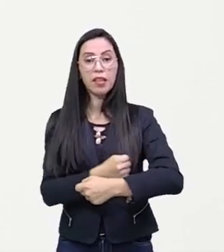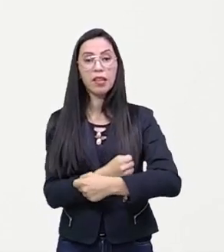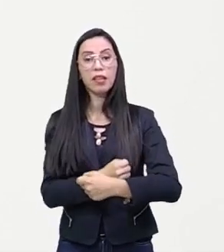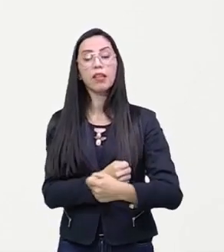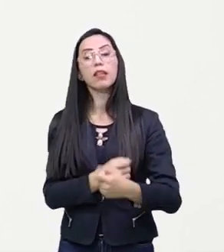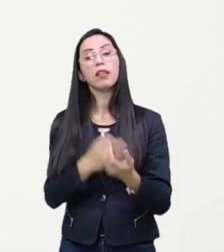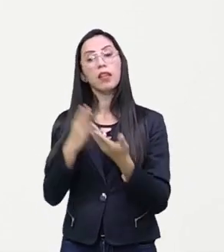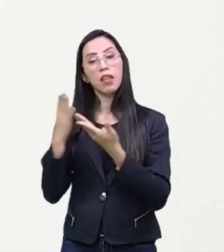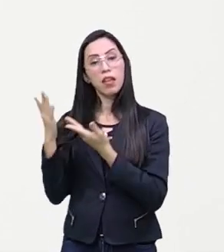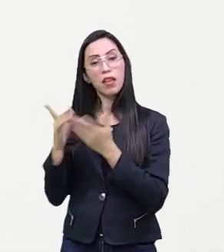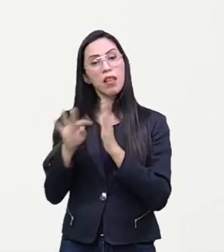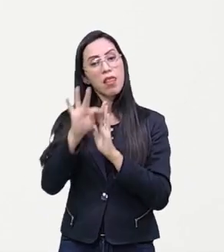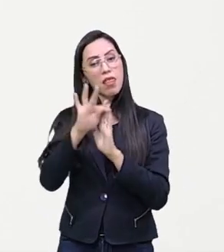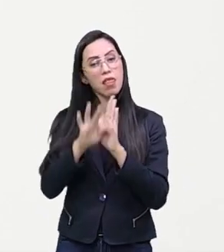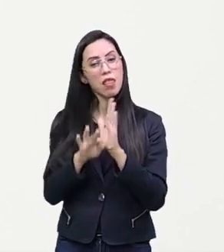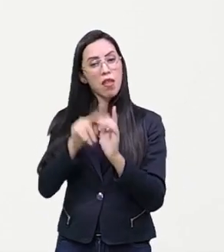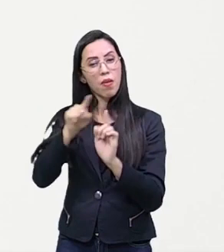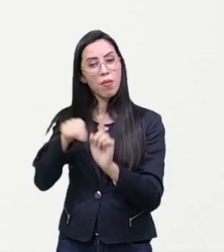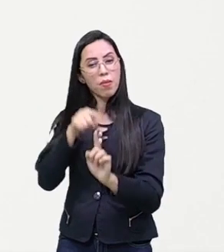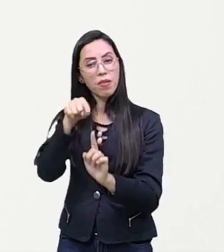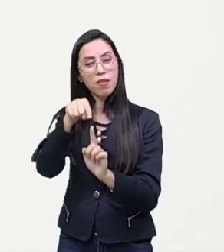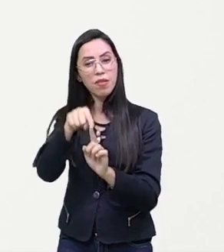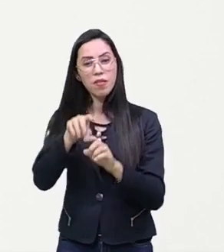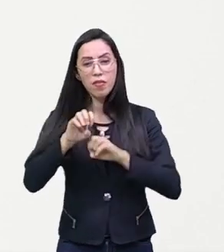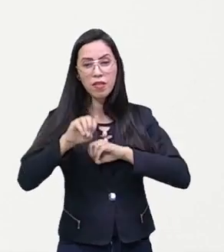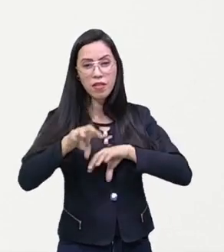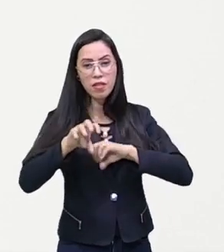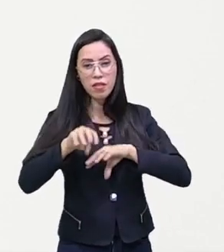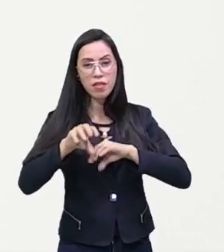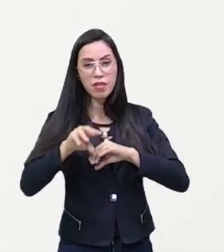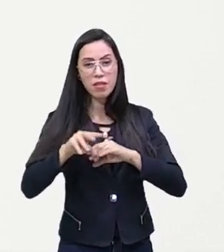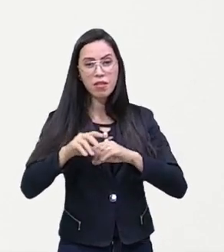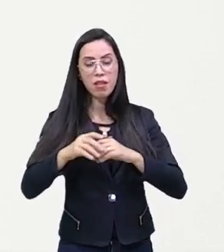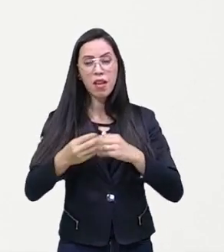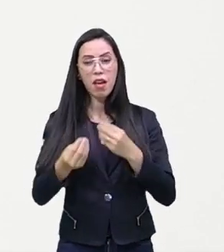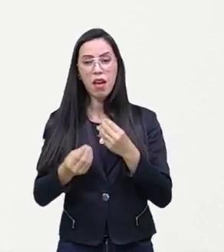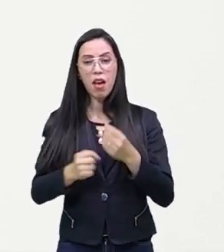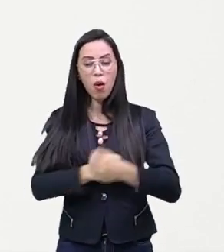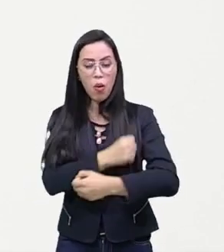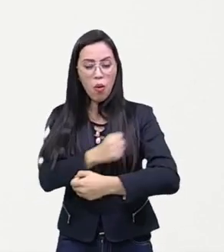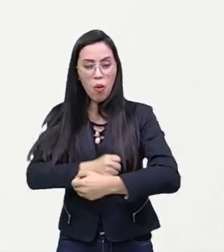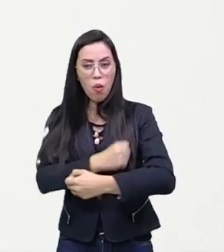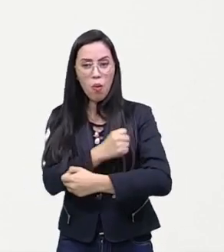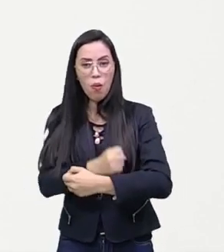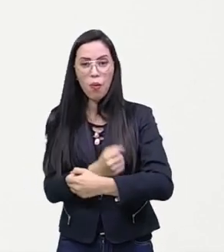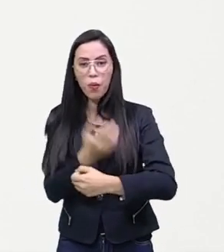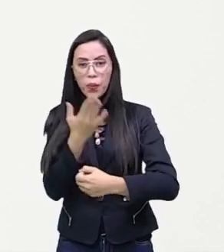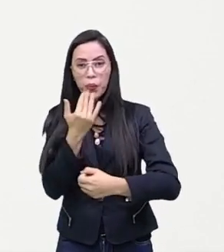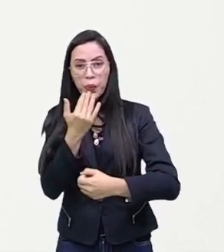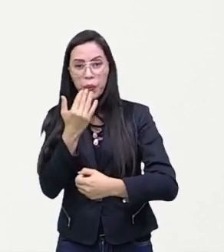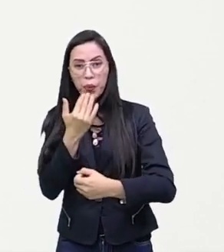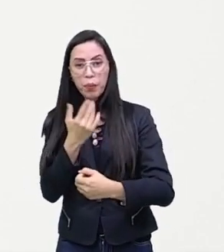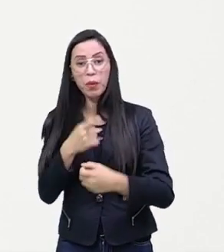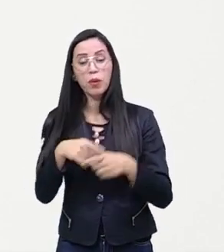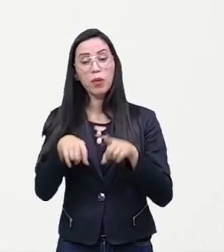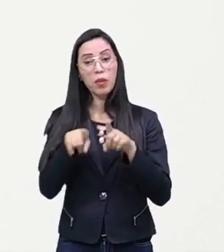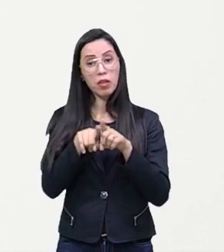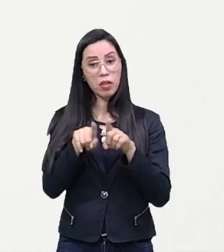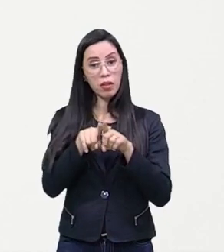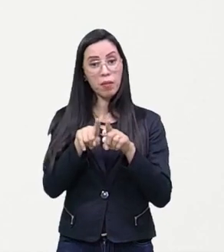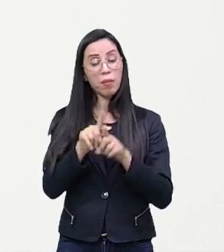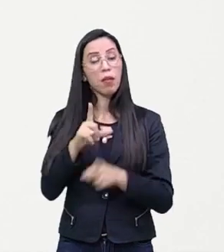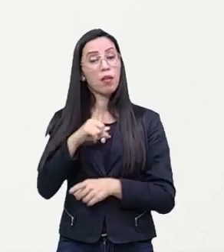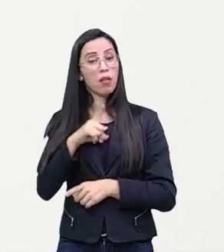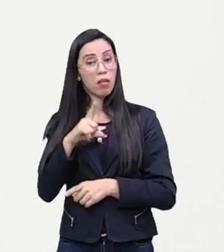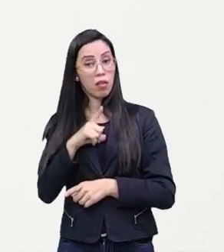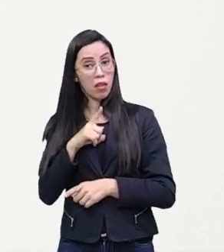tem a função de ensinar alguém a preparar um alimento. É comum que venha dividido entre ingredientes e o